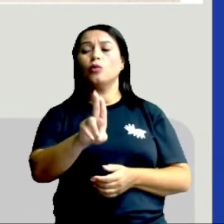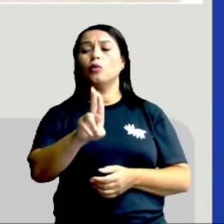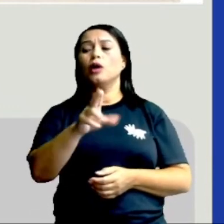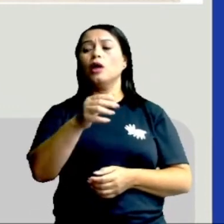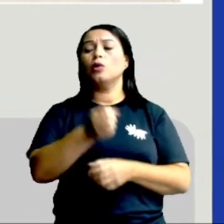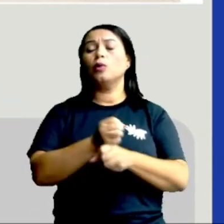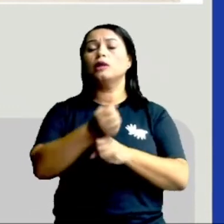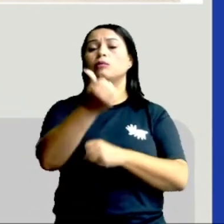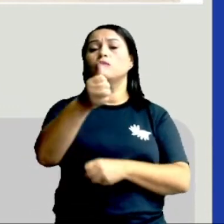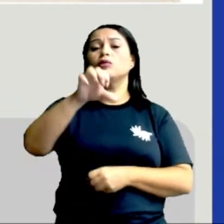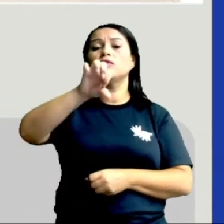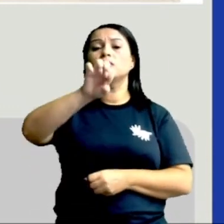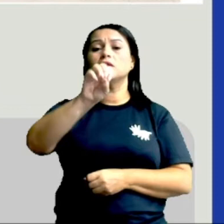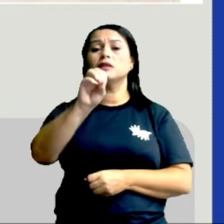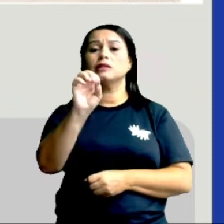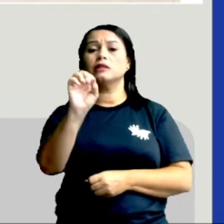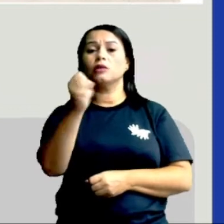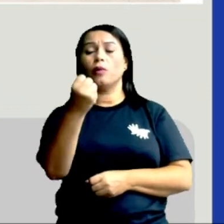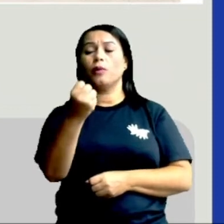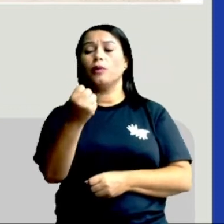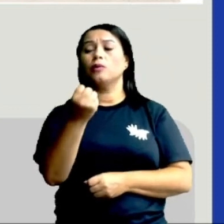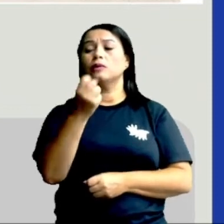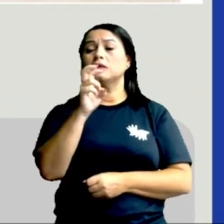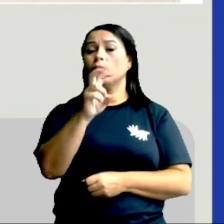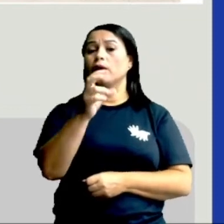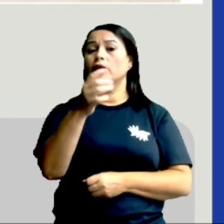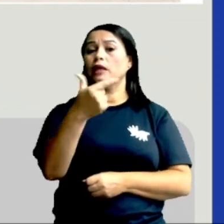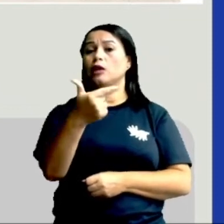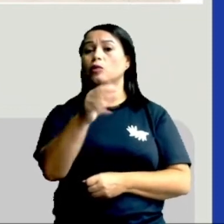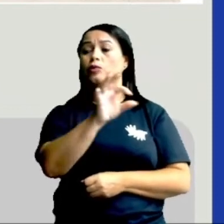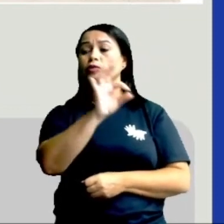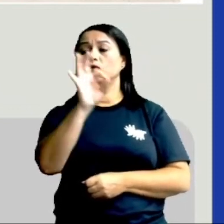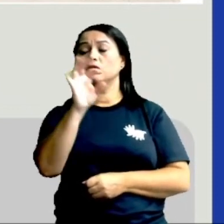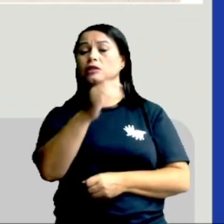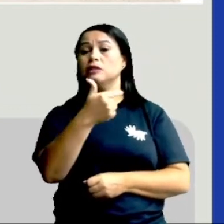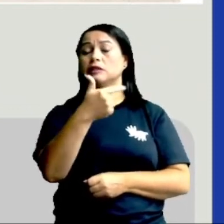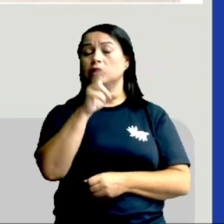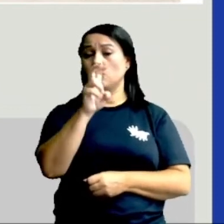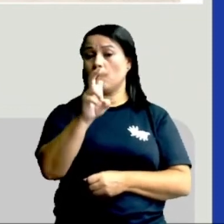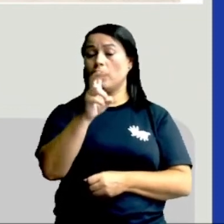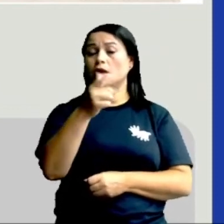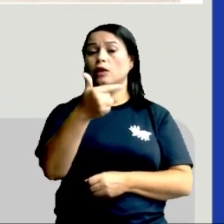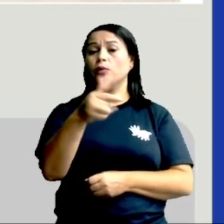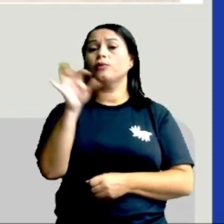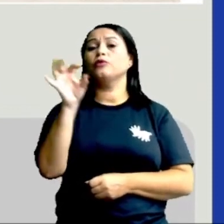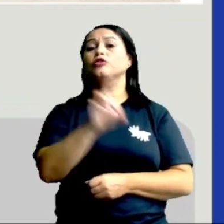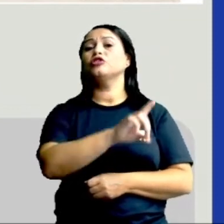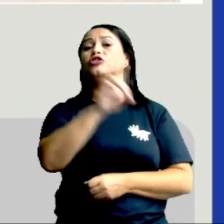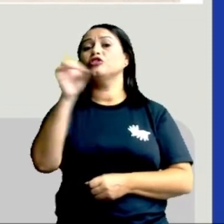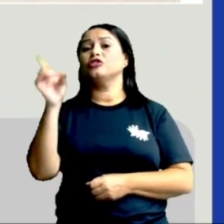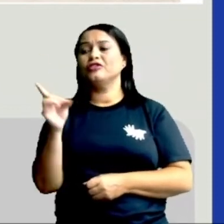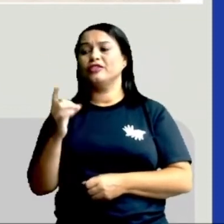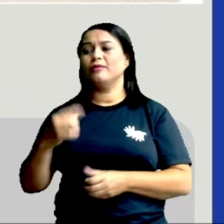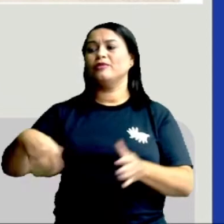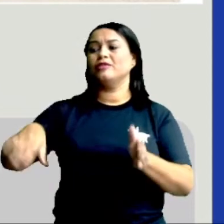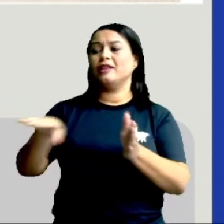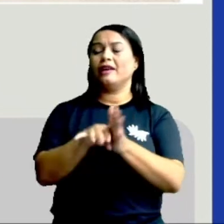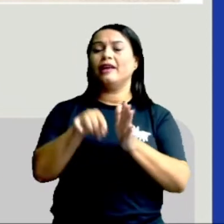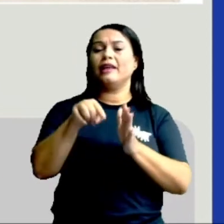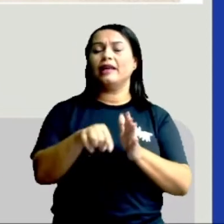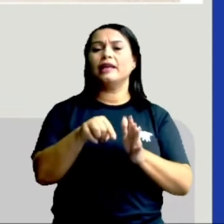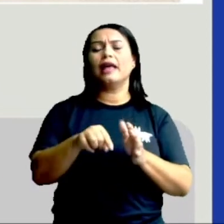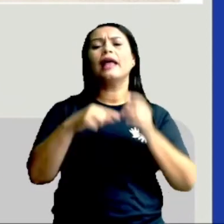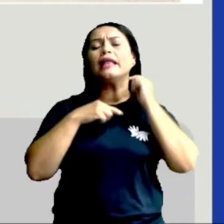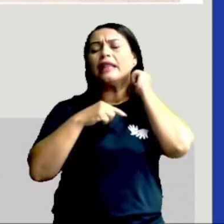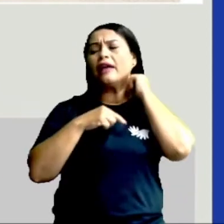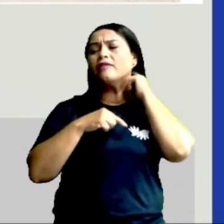Foram 52 dias de viagem para poder eles atracarem aqui. O cultivo por